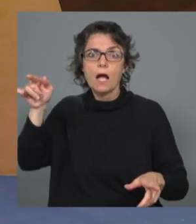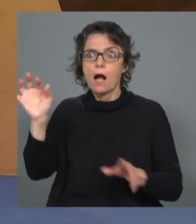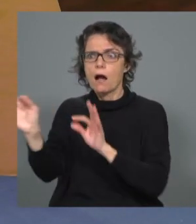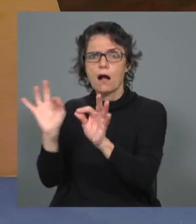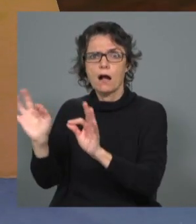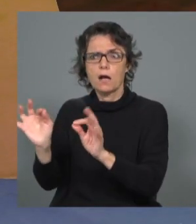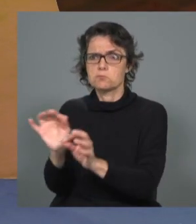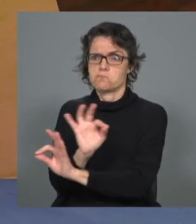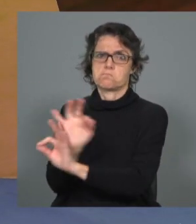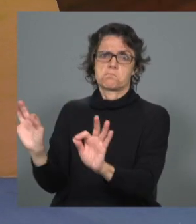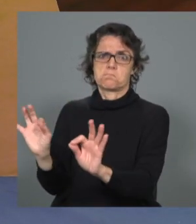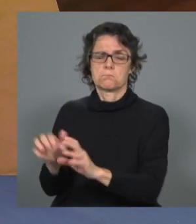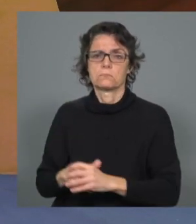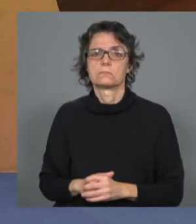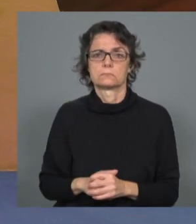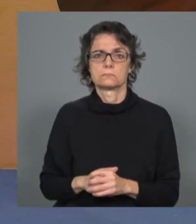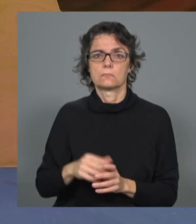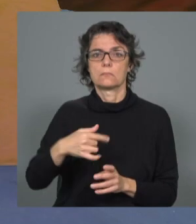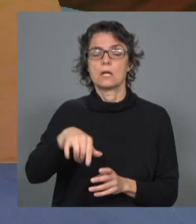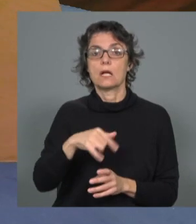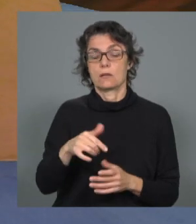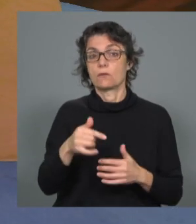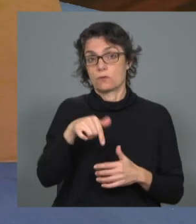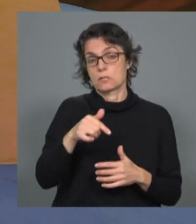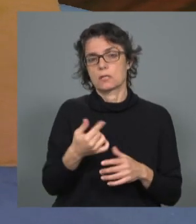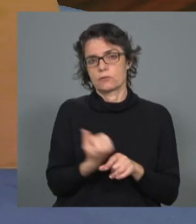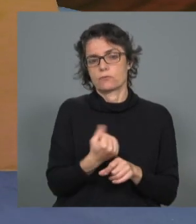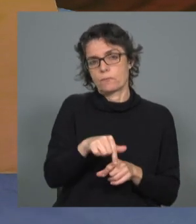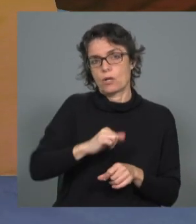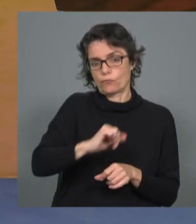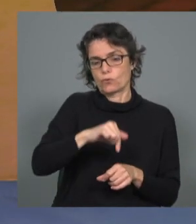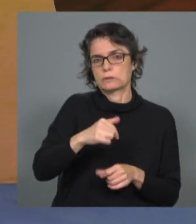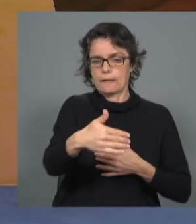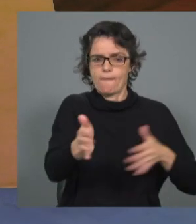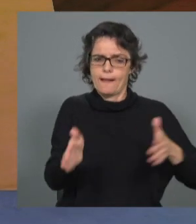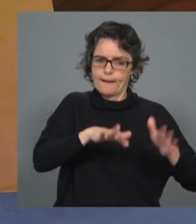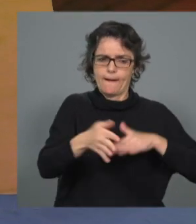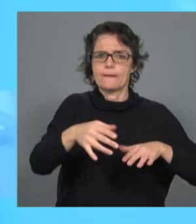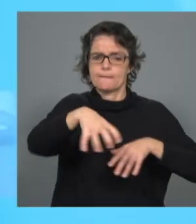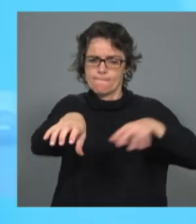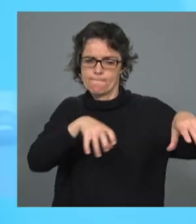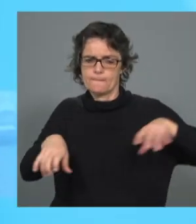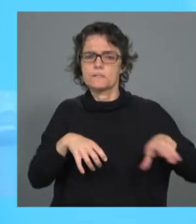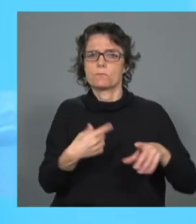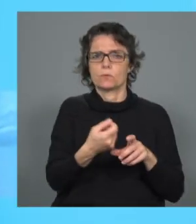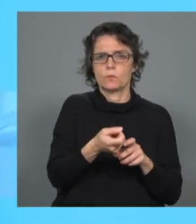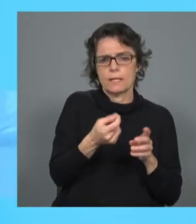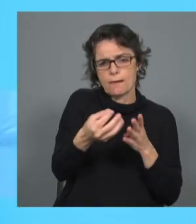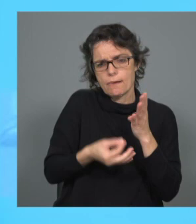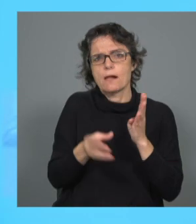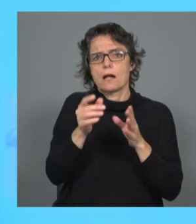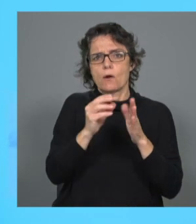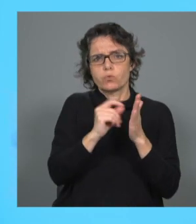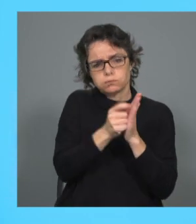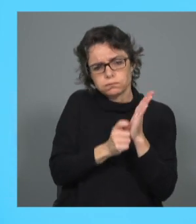nessa confusão. Portanto, e daqui já tudo muito separado, penso que é bom, não é? De facto, o ordenamento também dessa e a organização de